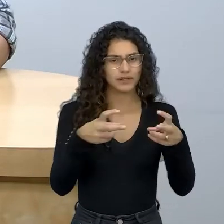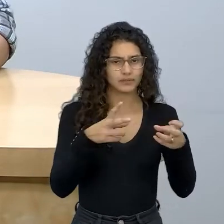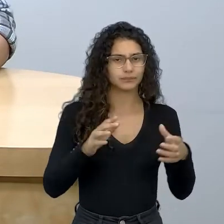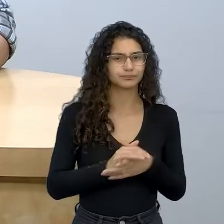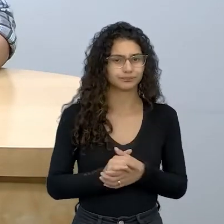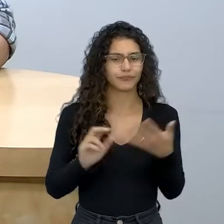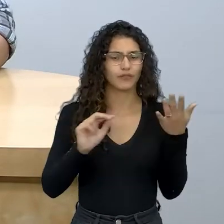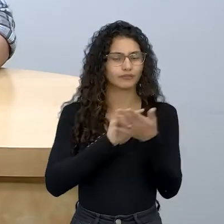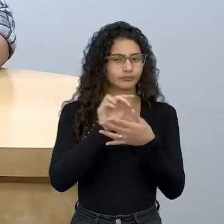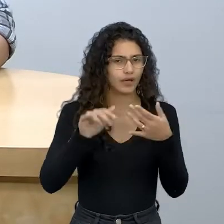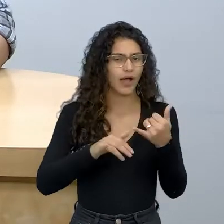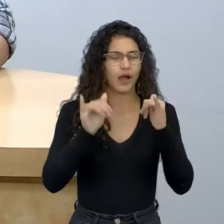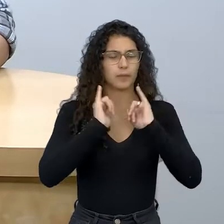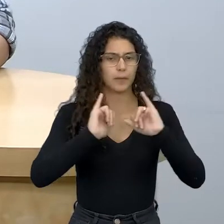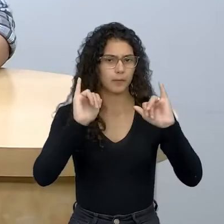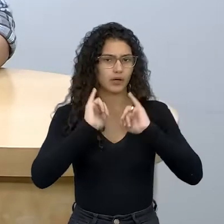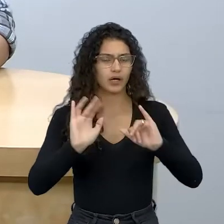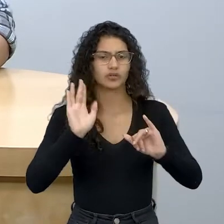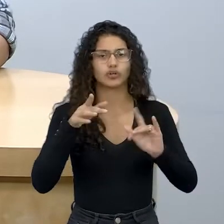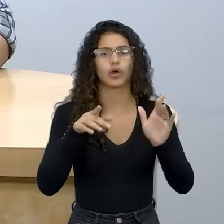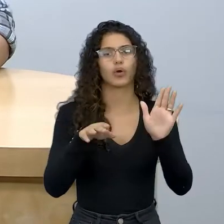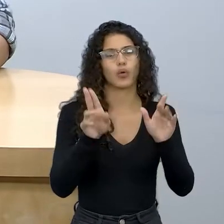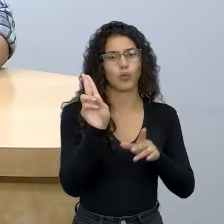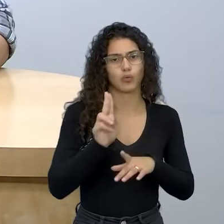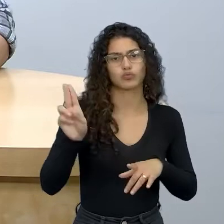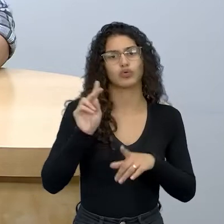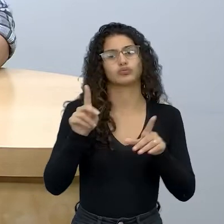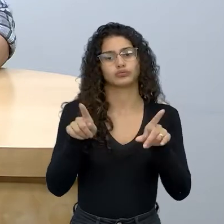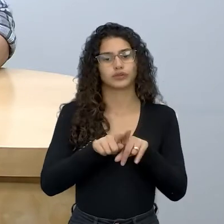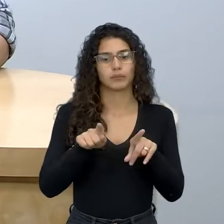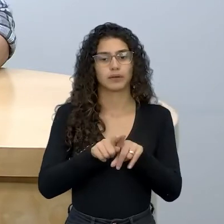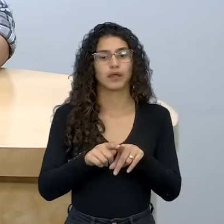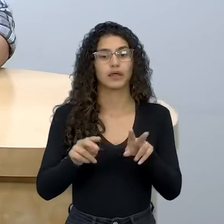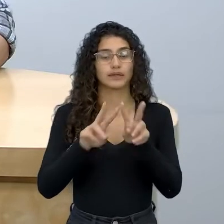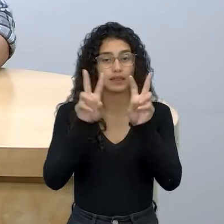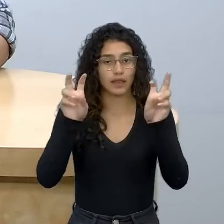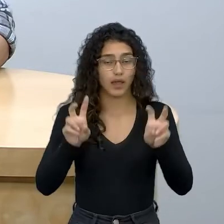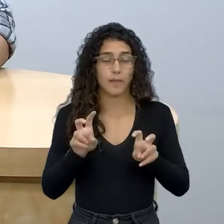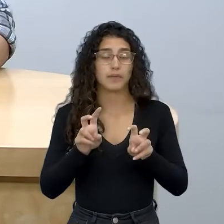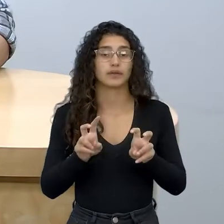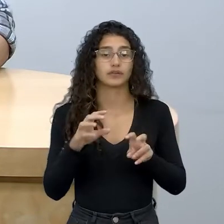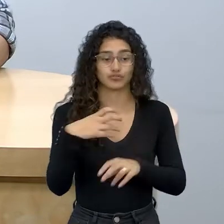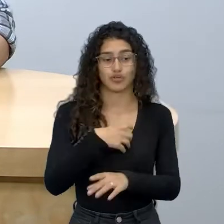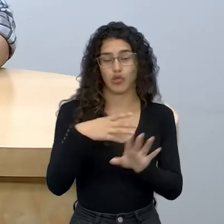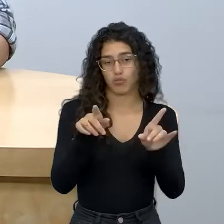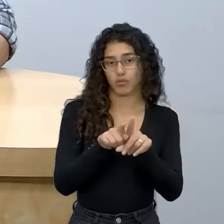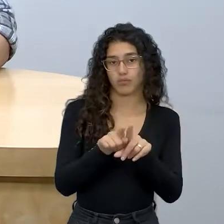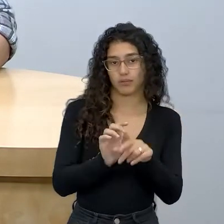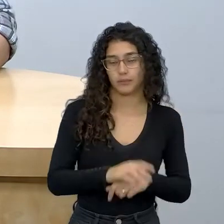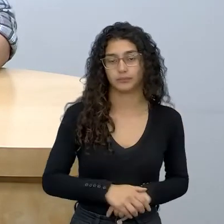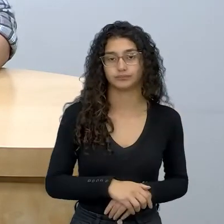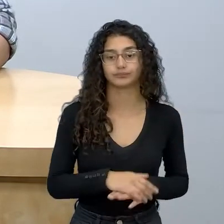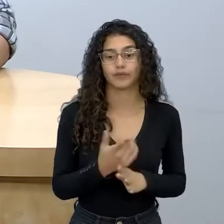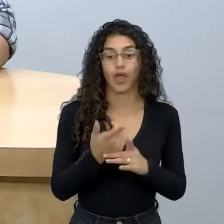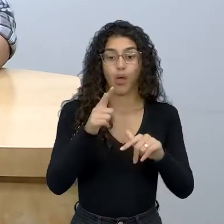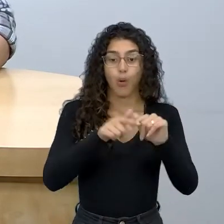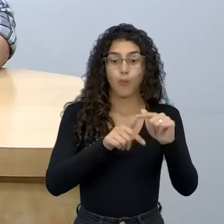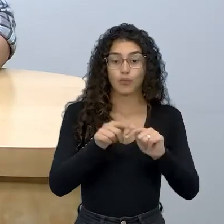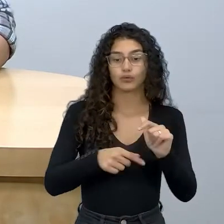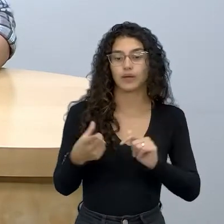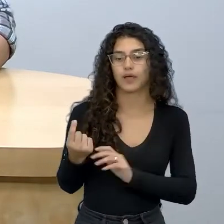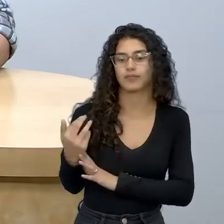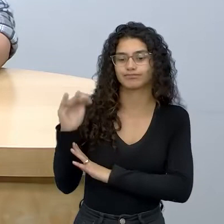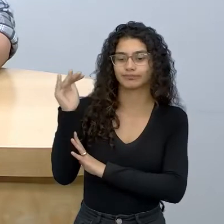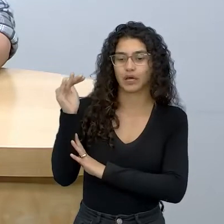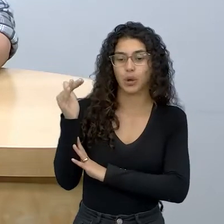nas propagandas muitos estão utilizando esse recurso também, né? Então, o produto é um pouco mais caro,